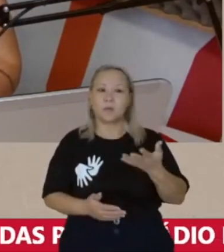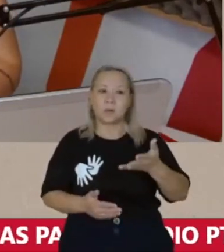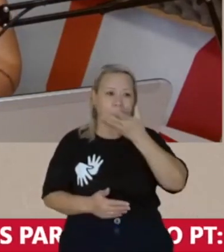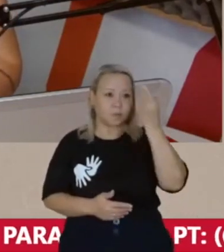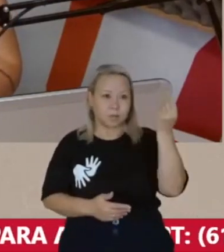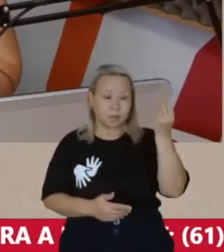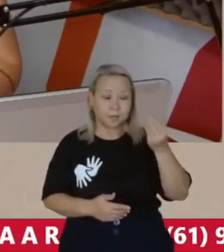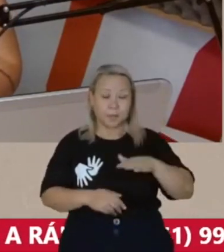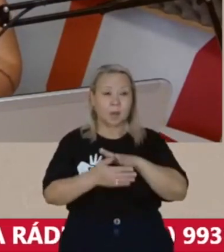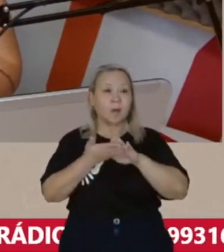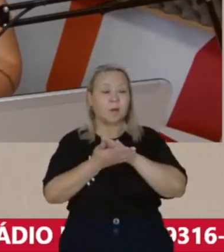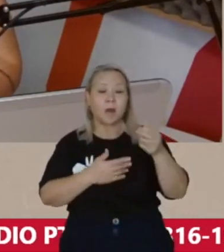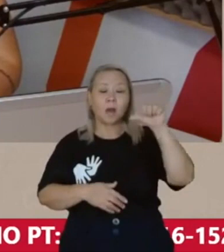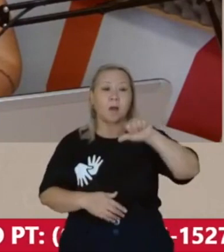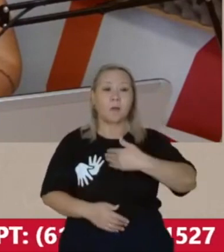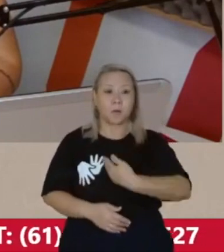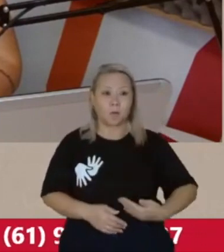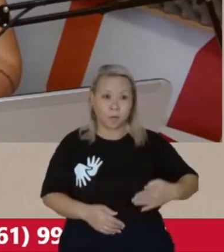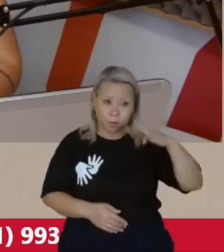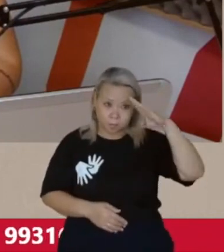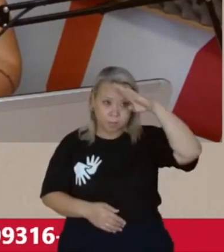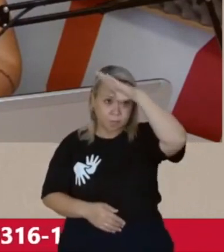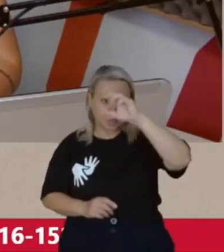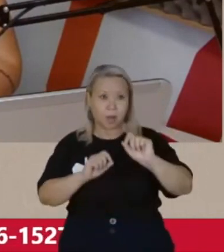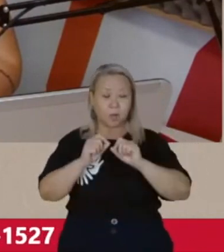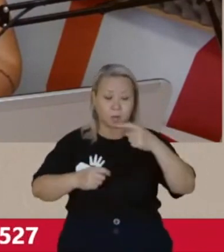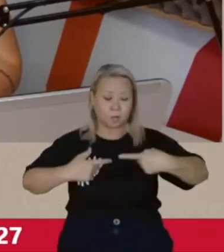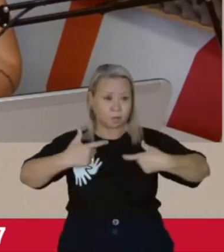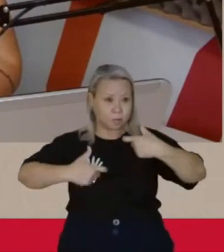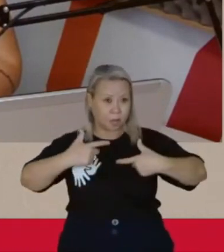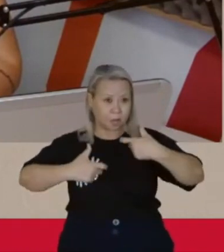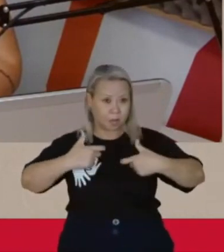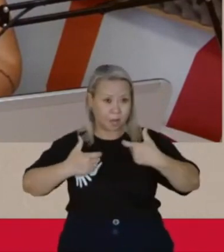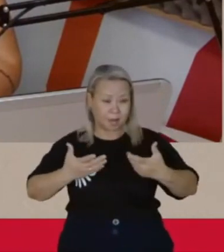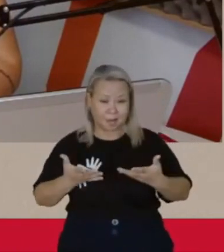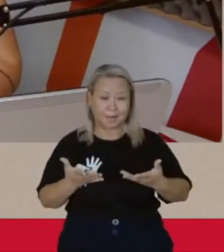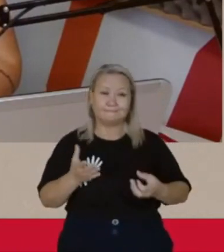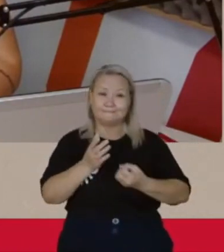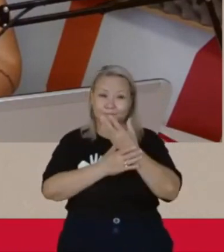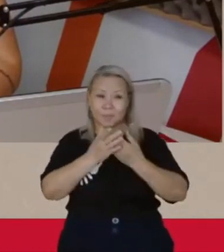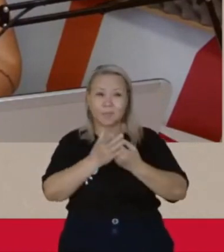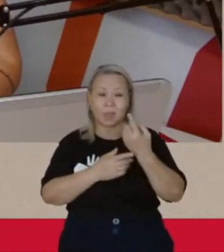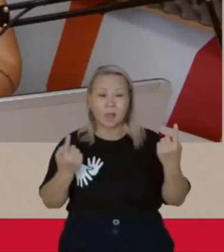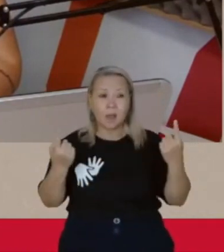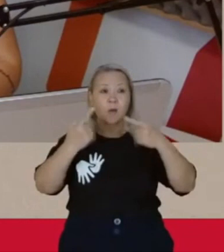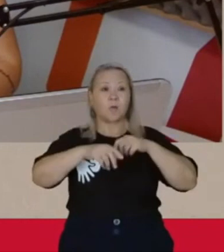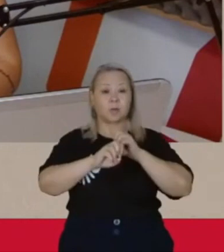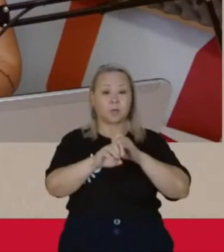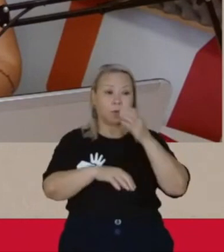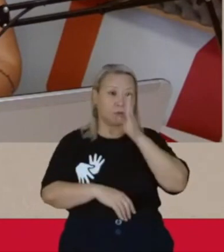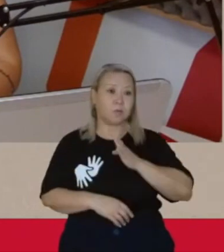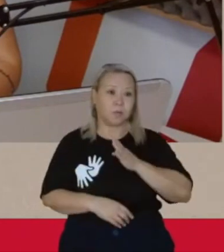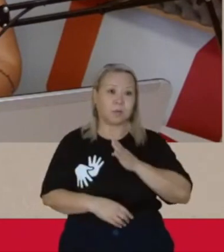é pior no governo Bolsonaro do que a guerra que ele move contra a educação no Brasil, chegando